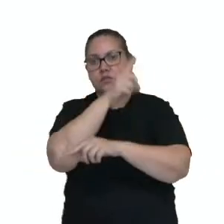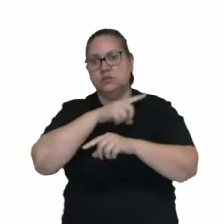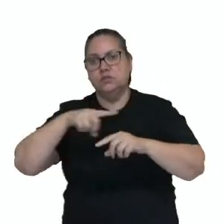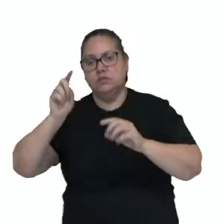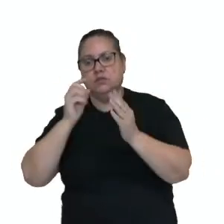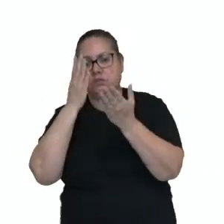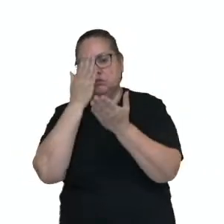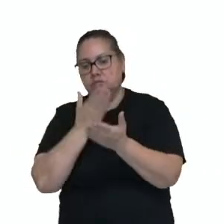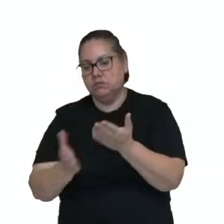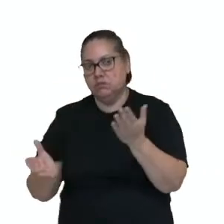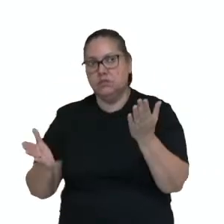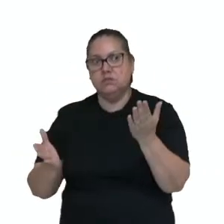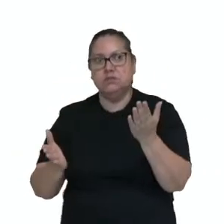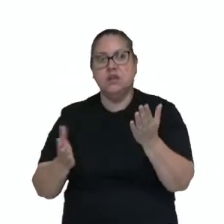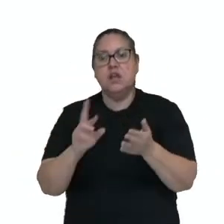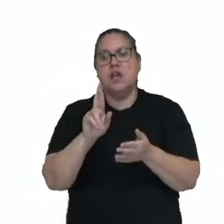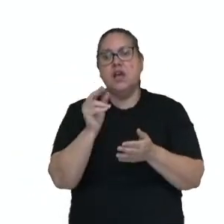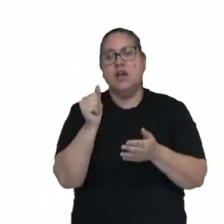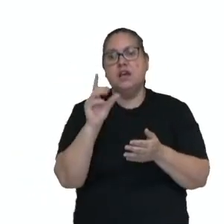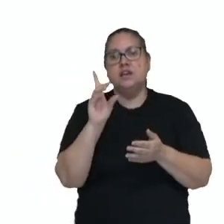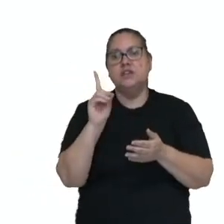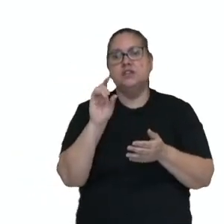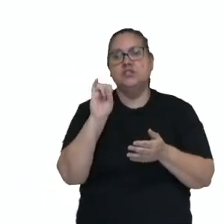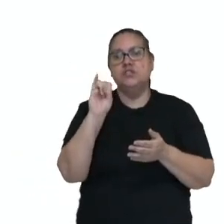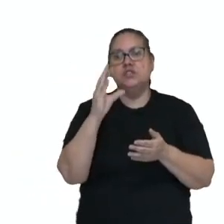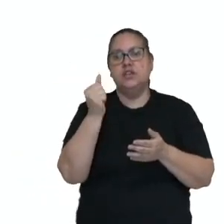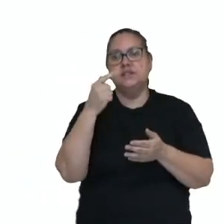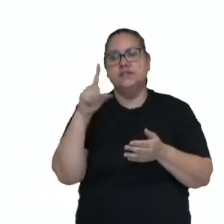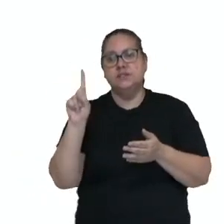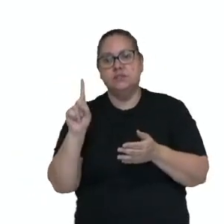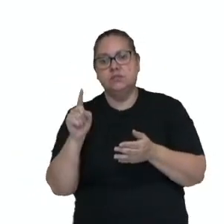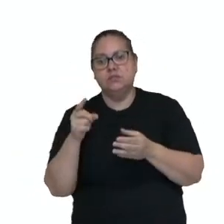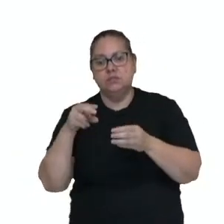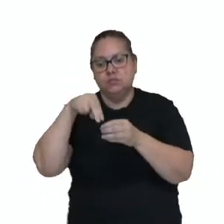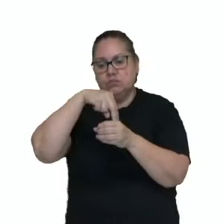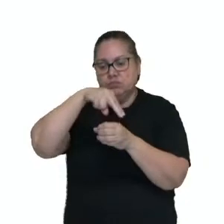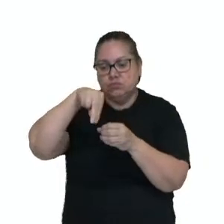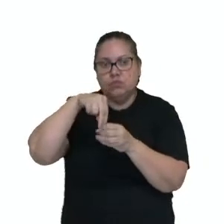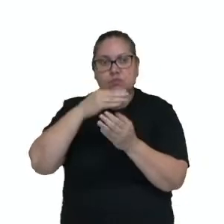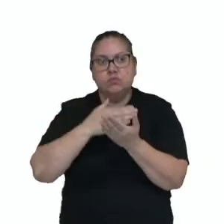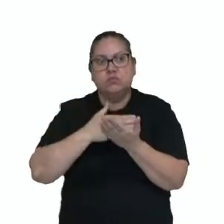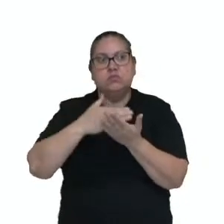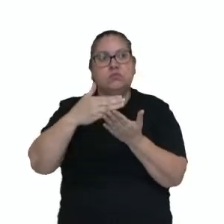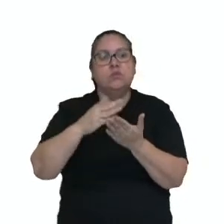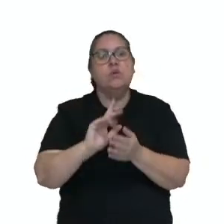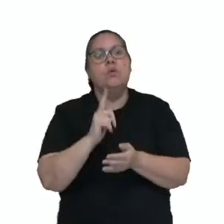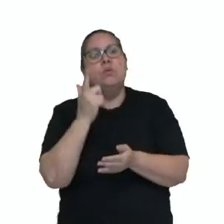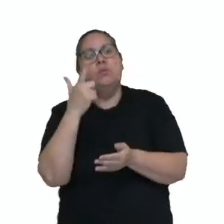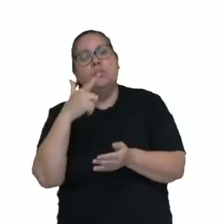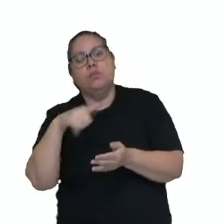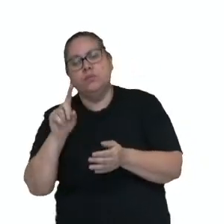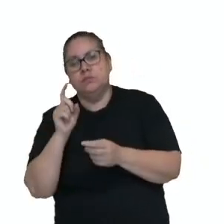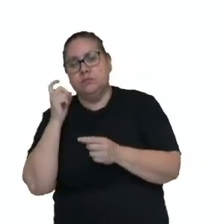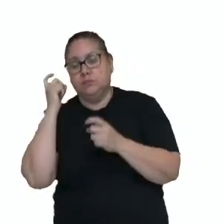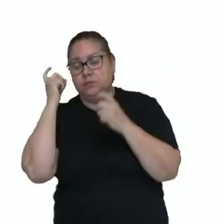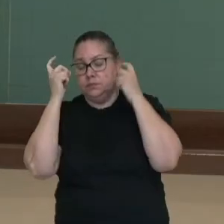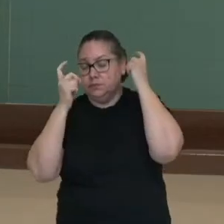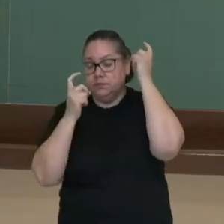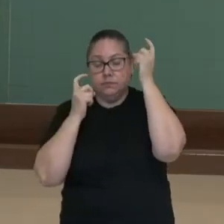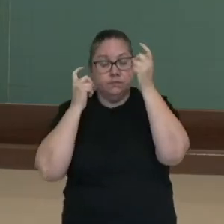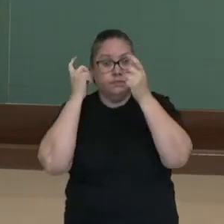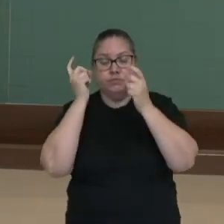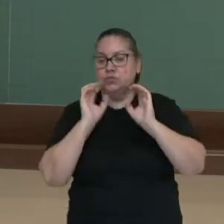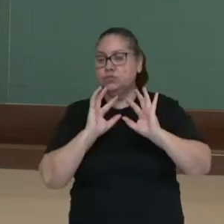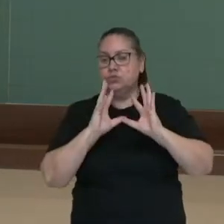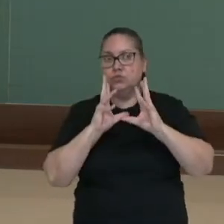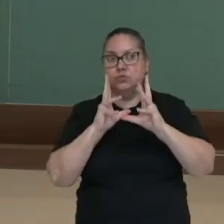eliminar espontaneamente a radiação, né? A partir dos seus núcleos. Então, é outro fator preocupante ali,